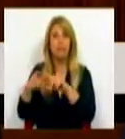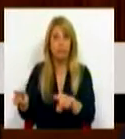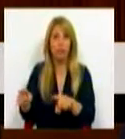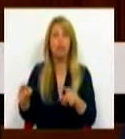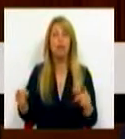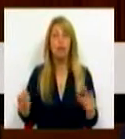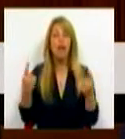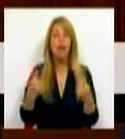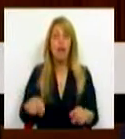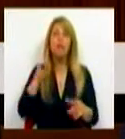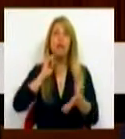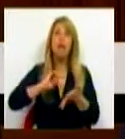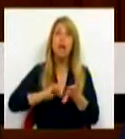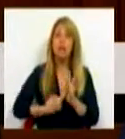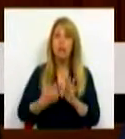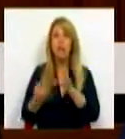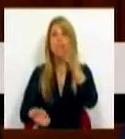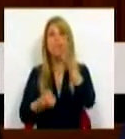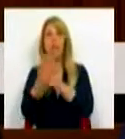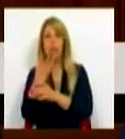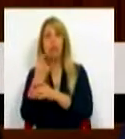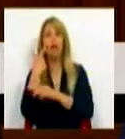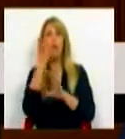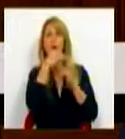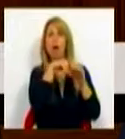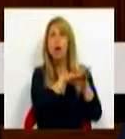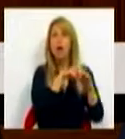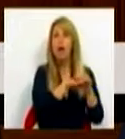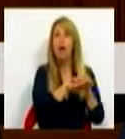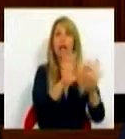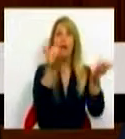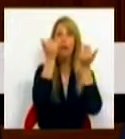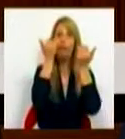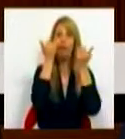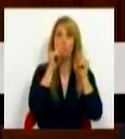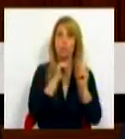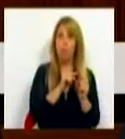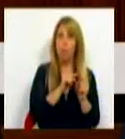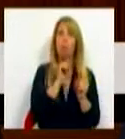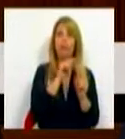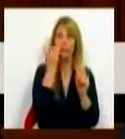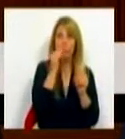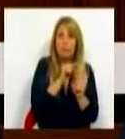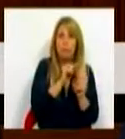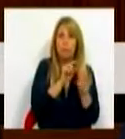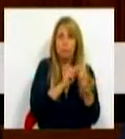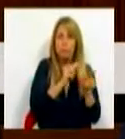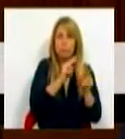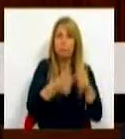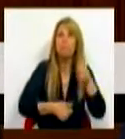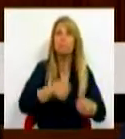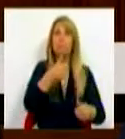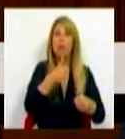criar um repositório de informação e melhorar essa informação para, no fundo,